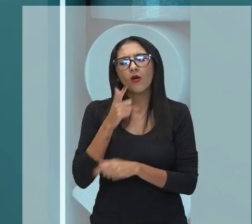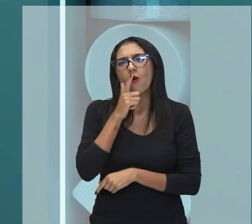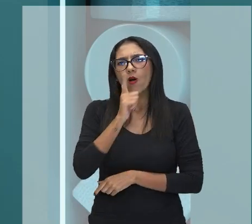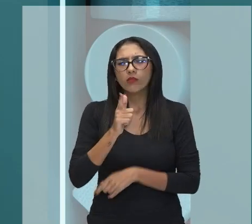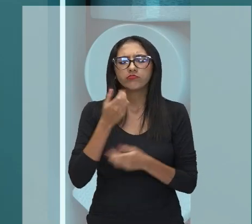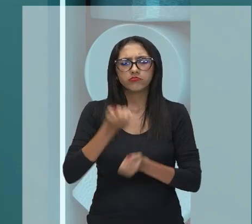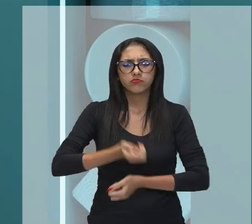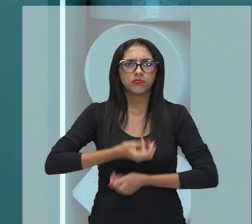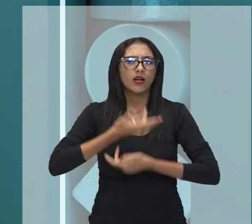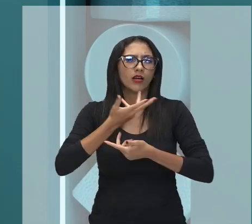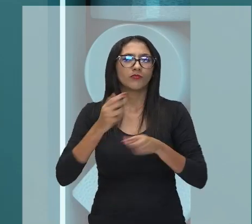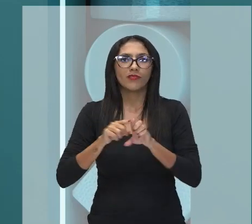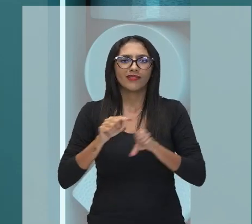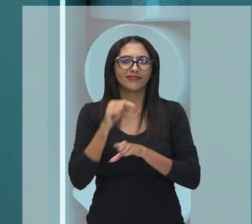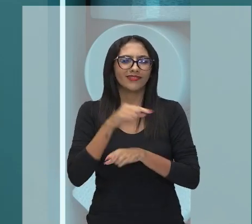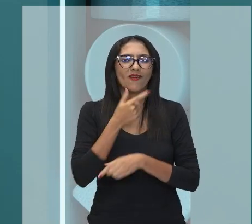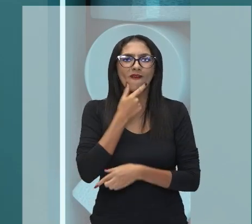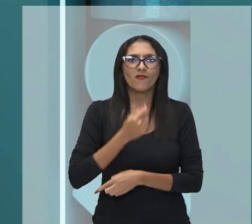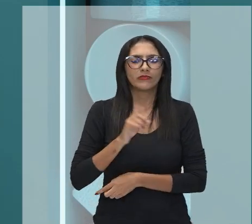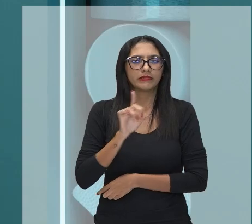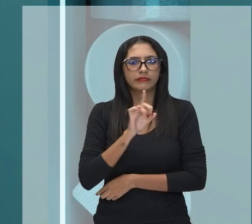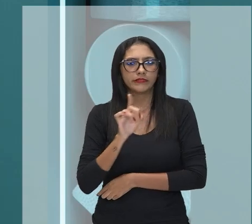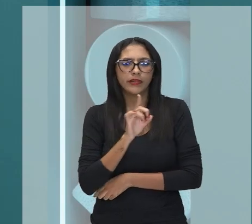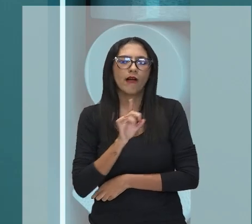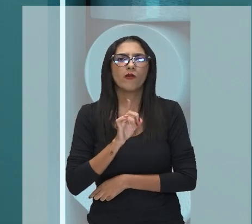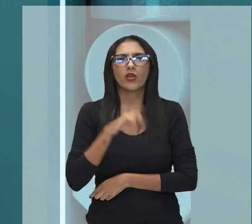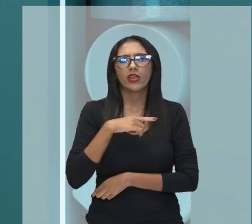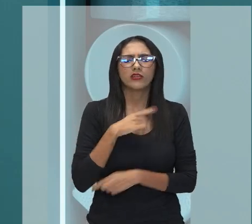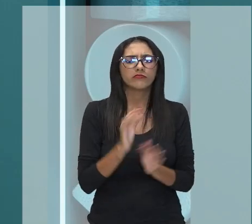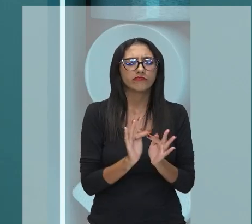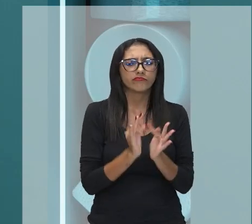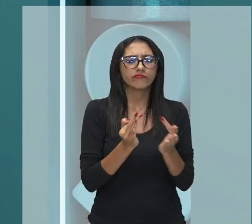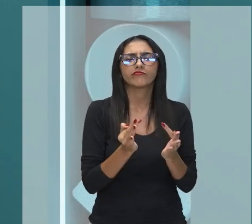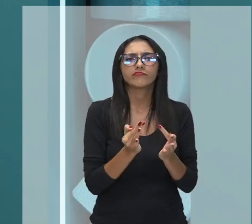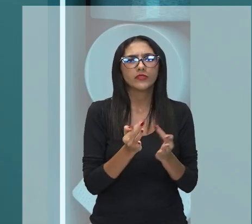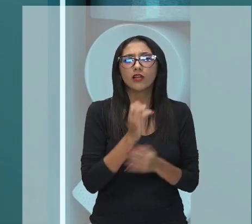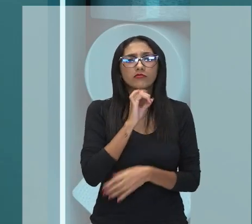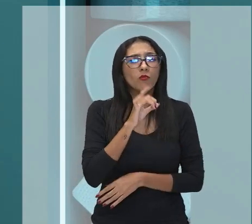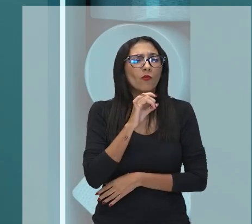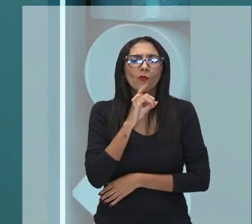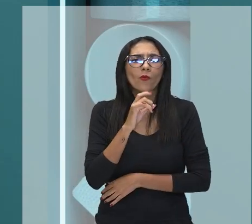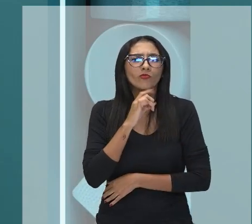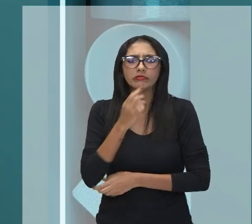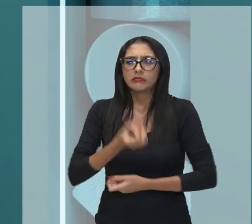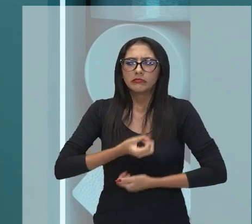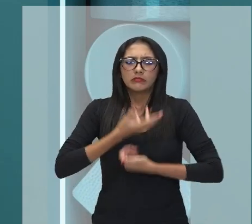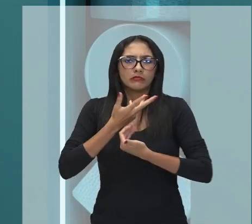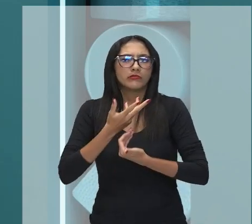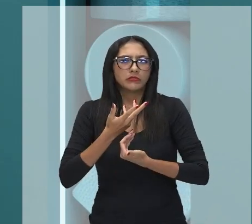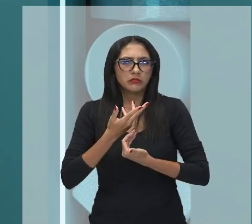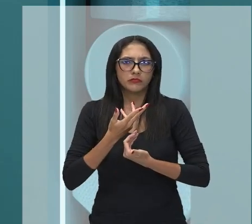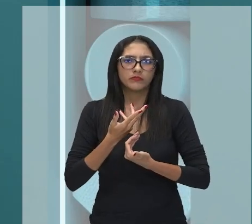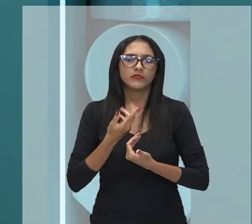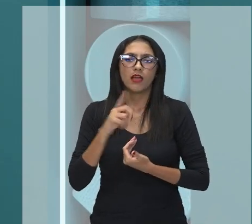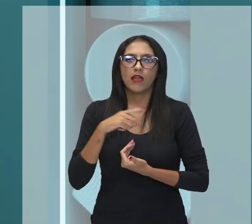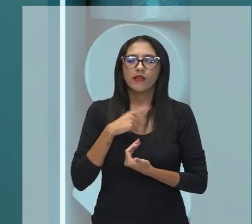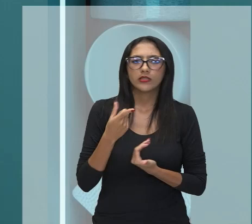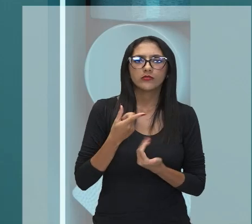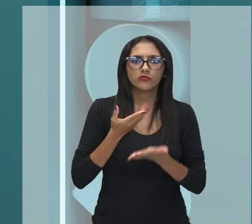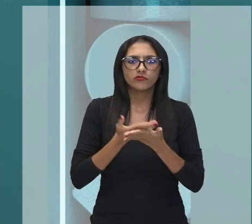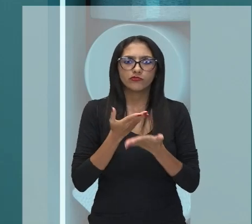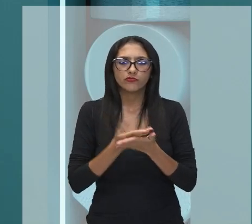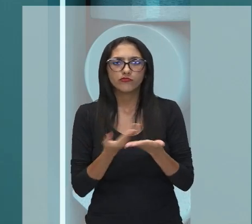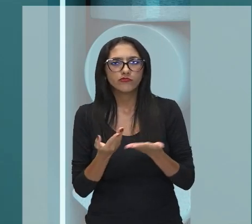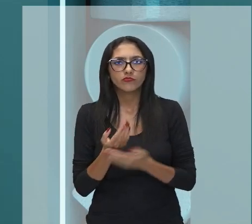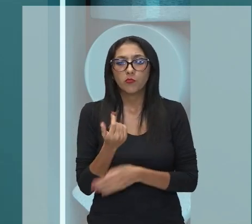público. Fabiano não, Fabiano é um matuto, é uma pessoa que não consegue se expressar em público, é uma pessoa de escolaridade baixa, e isso